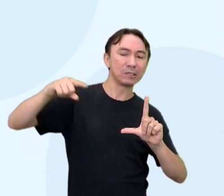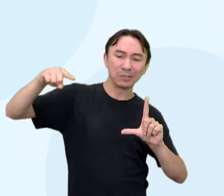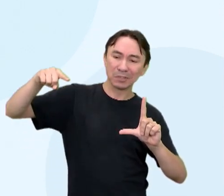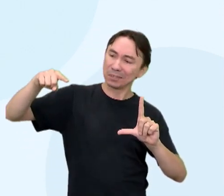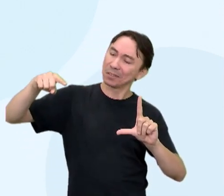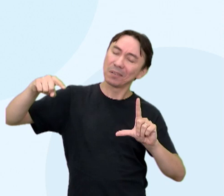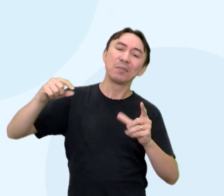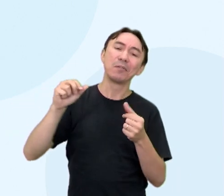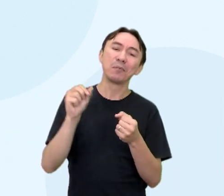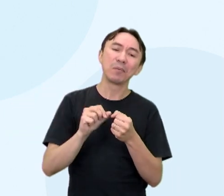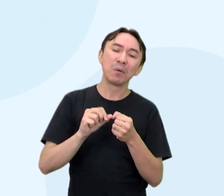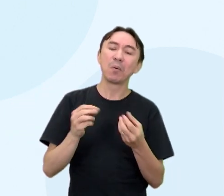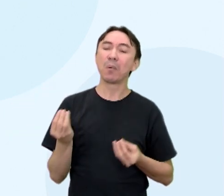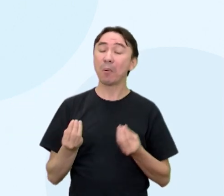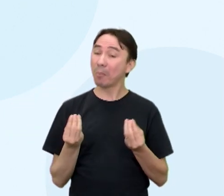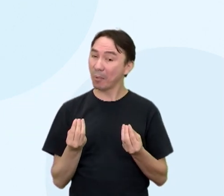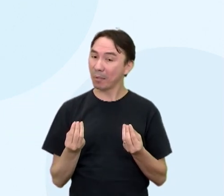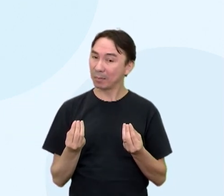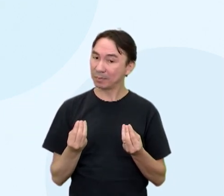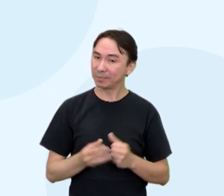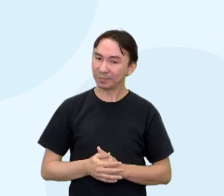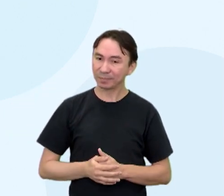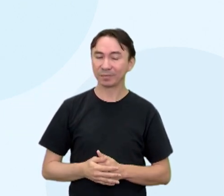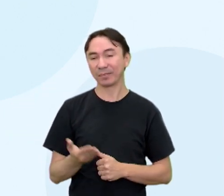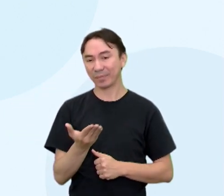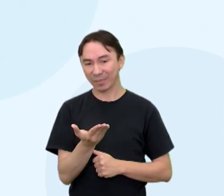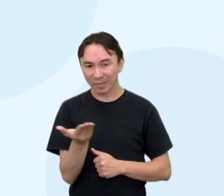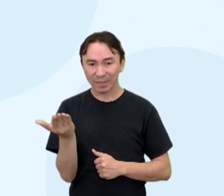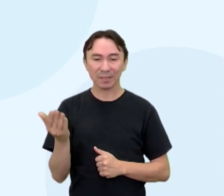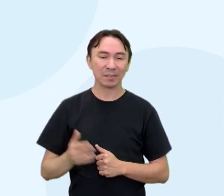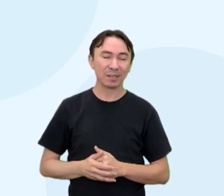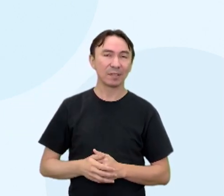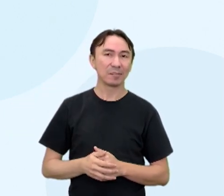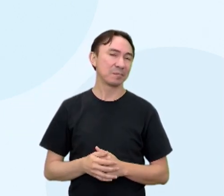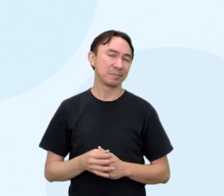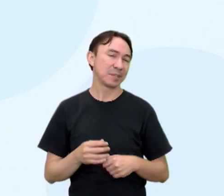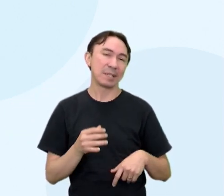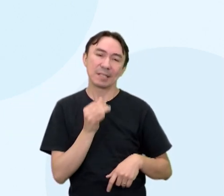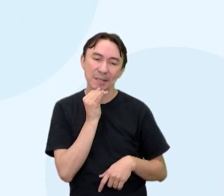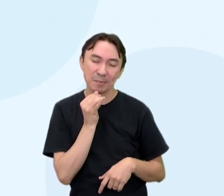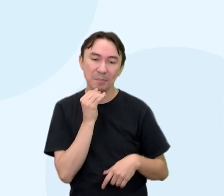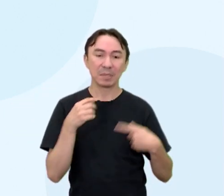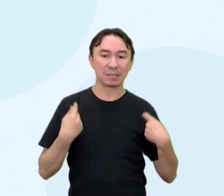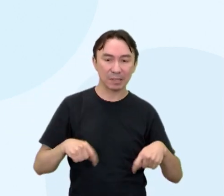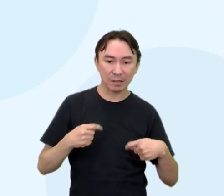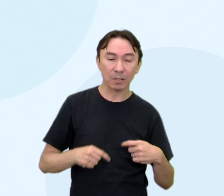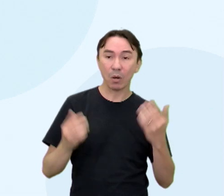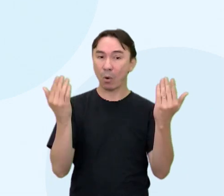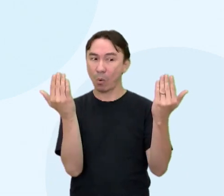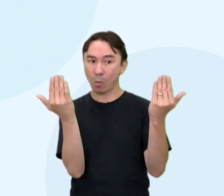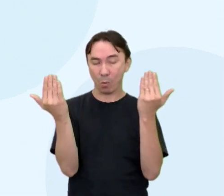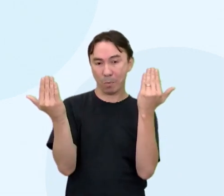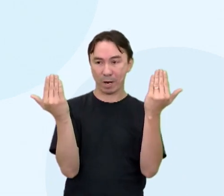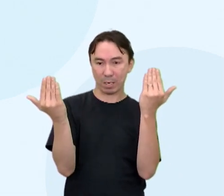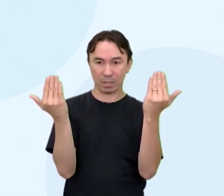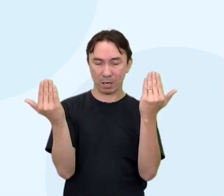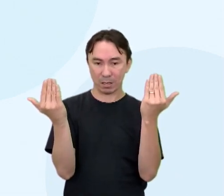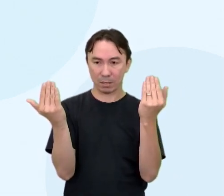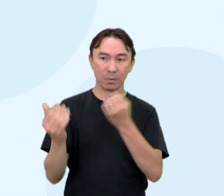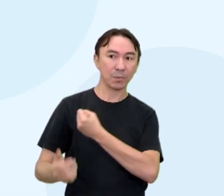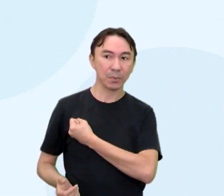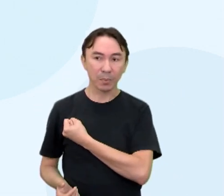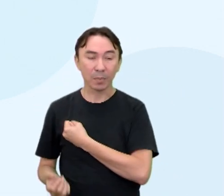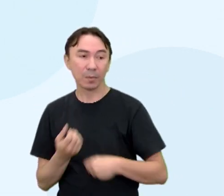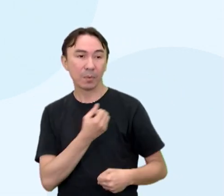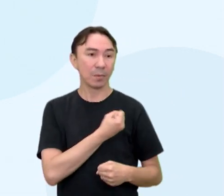interpretá-los, ok? Quando há necessidade de se fazerem comparações entre duas grandezas, e comparação é algo bastante comum em